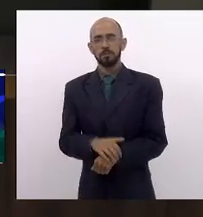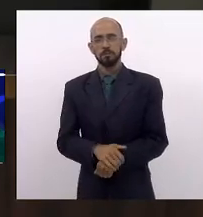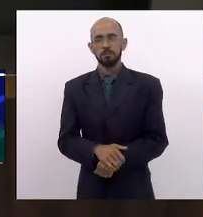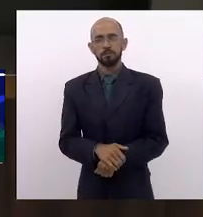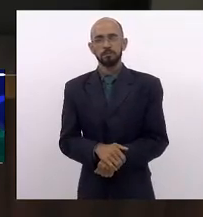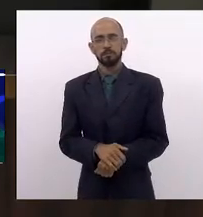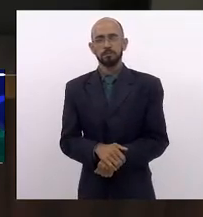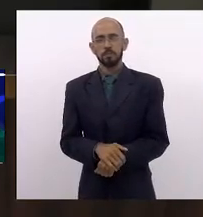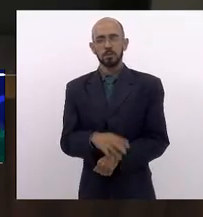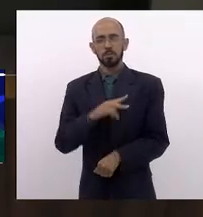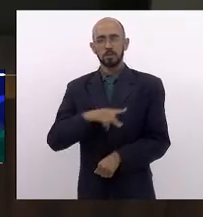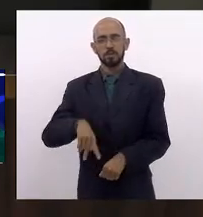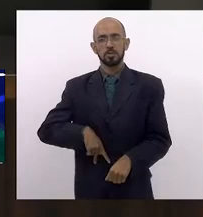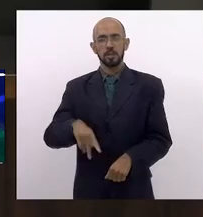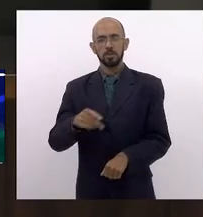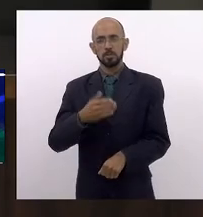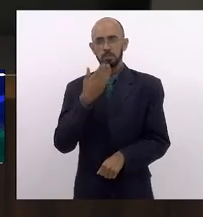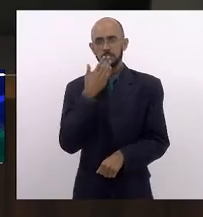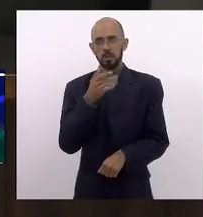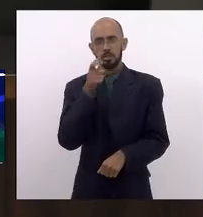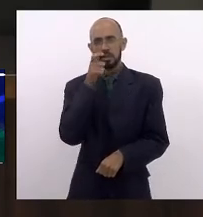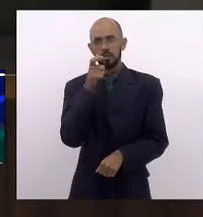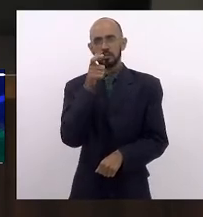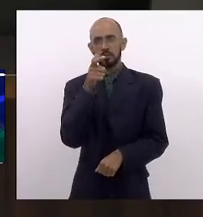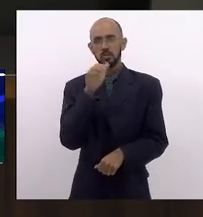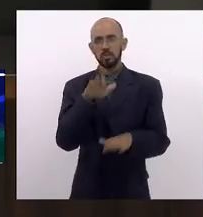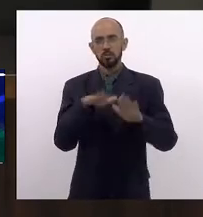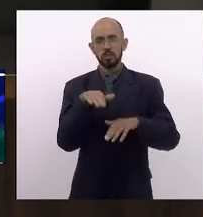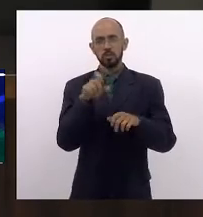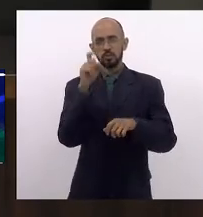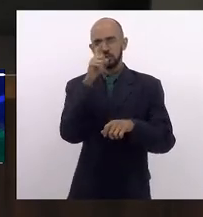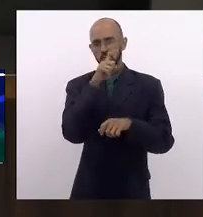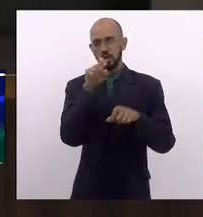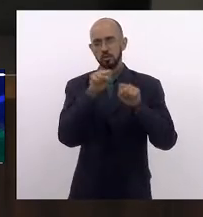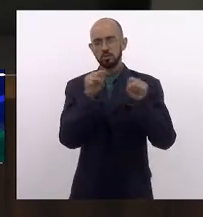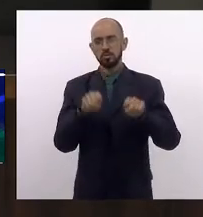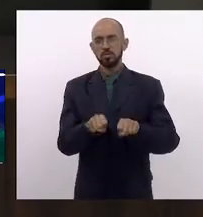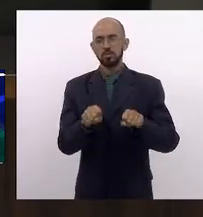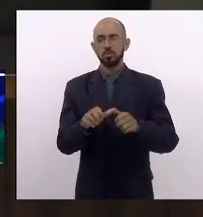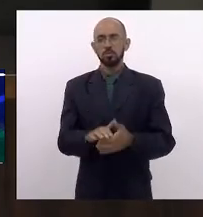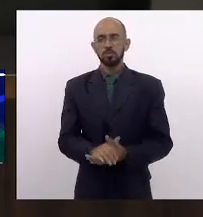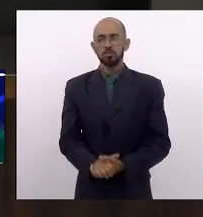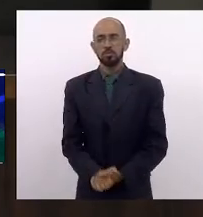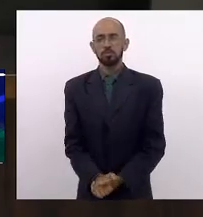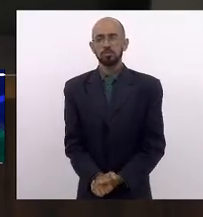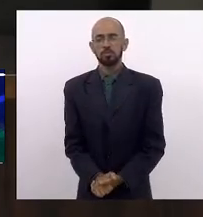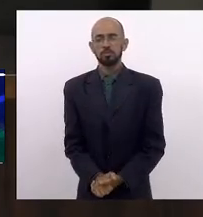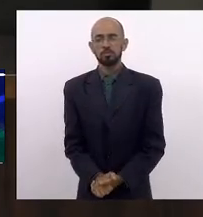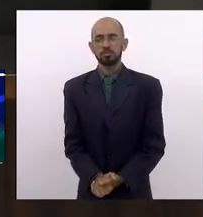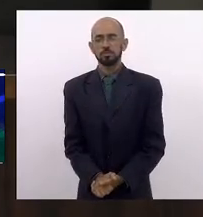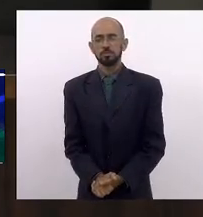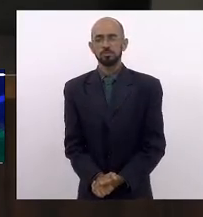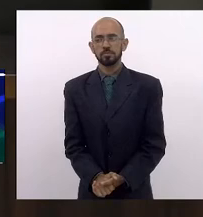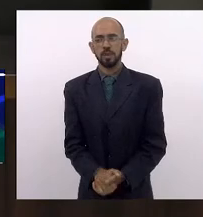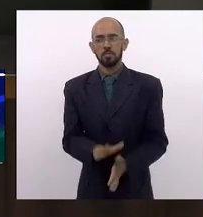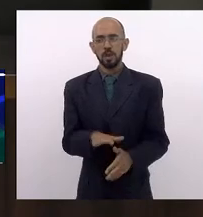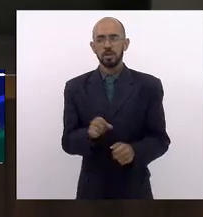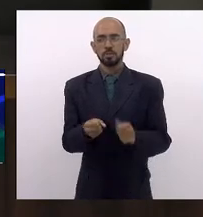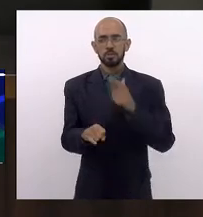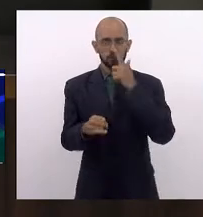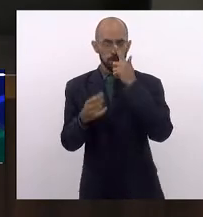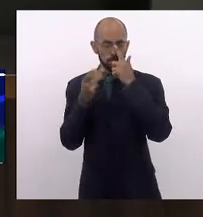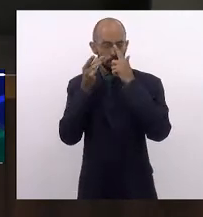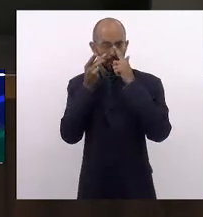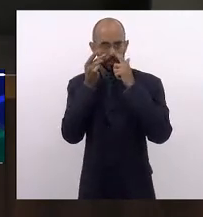o presente chama atenção logicamente até dificuldade do sistema e para quem estiver presente no